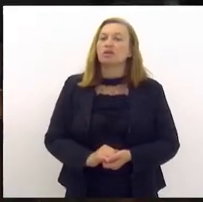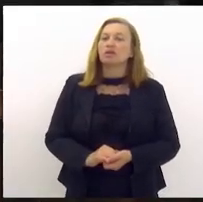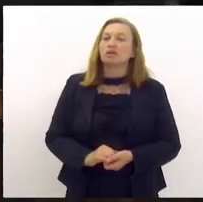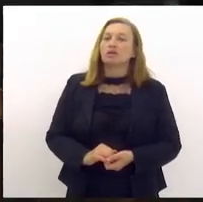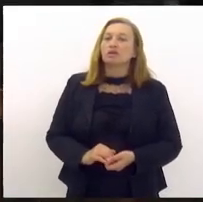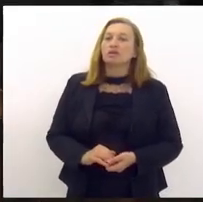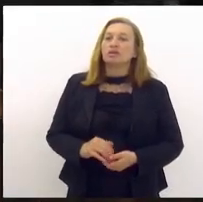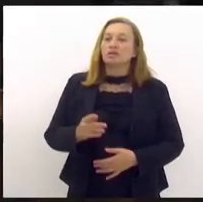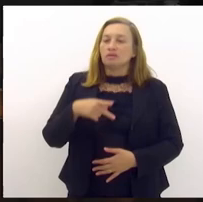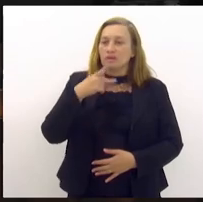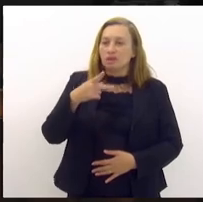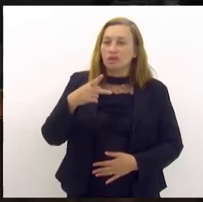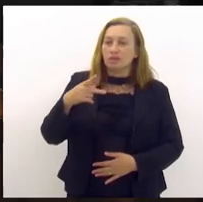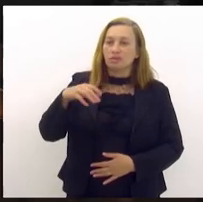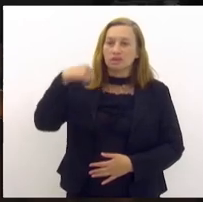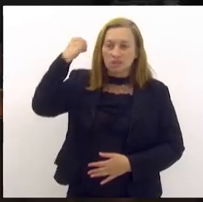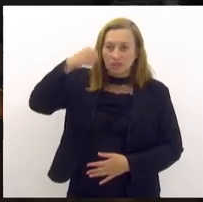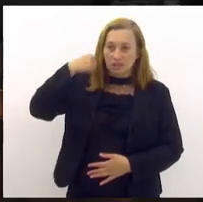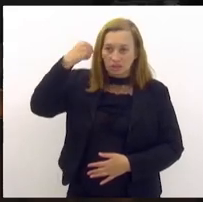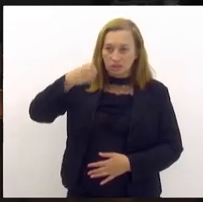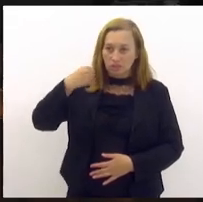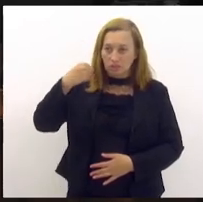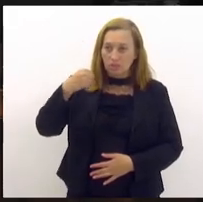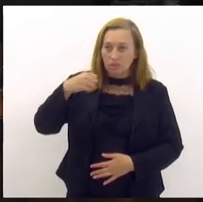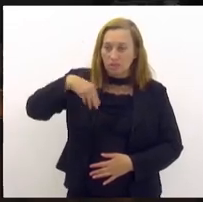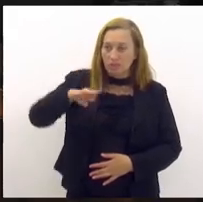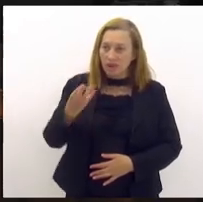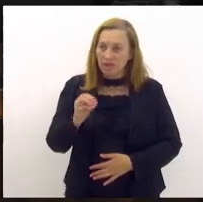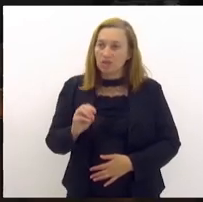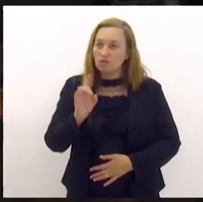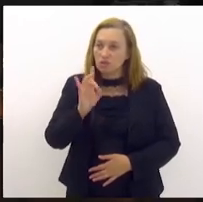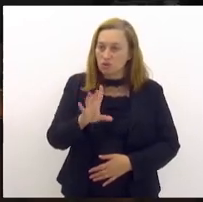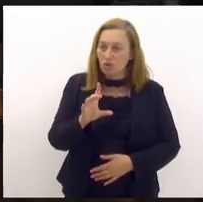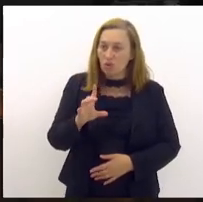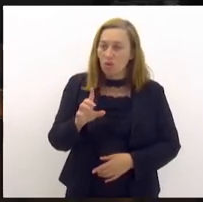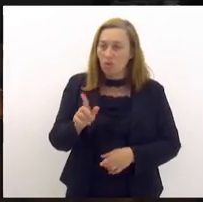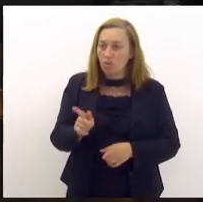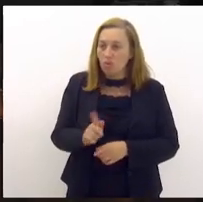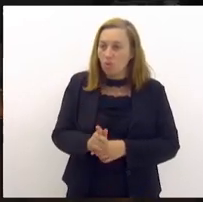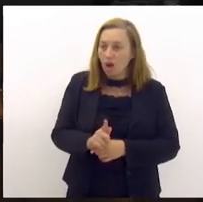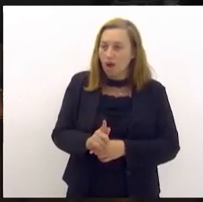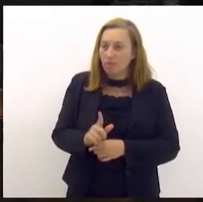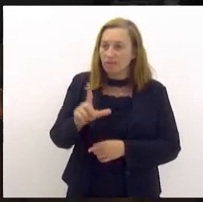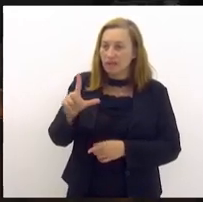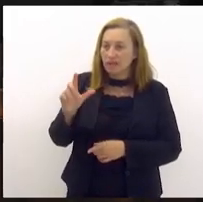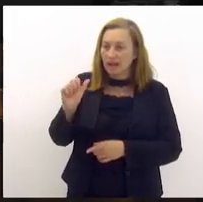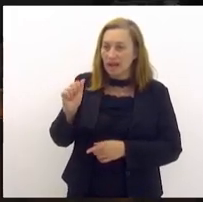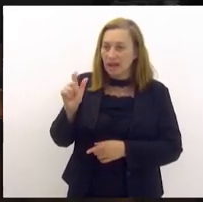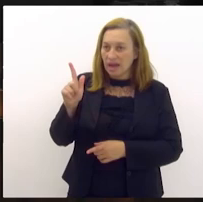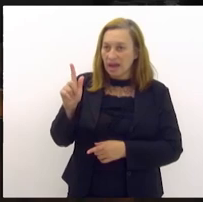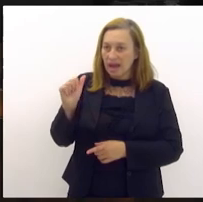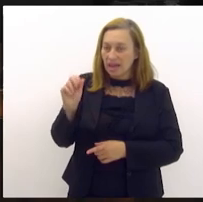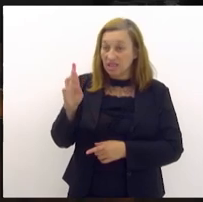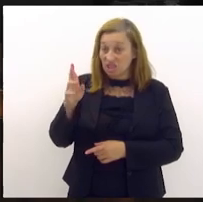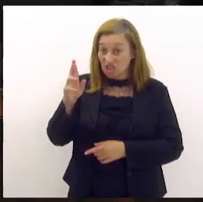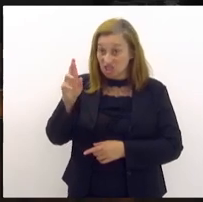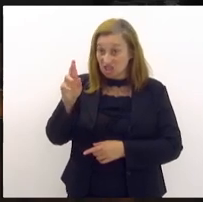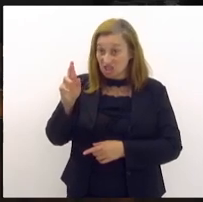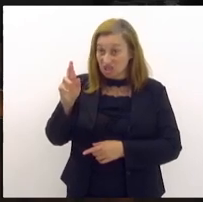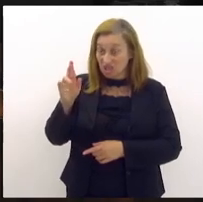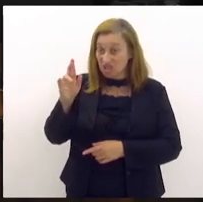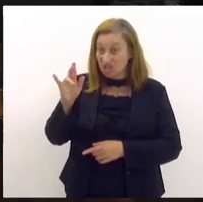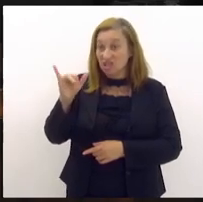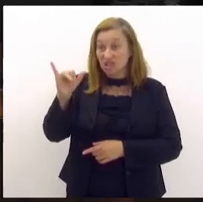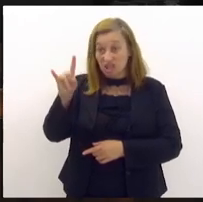pelo Marquinho, só rabo de lagartixa nasce de novo, né? Tem casos que está instituído, não tem